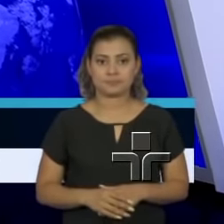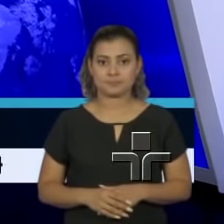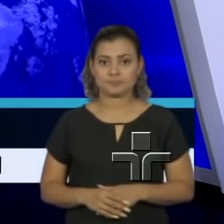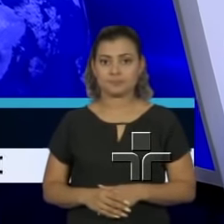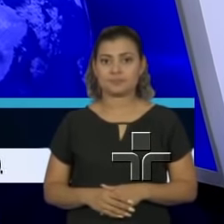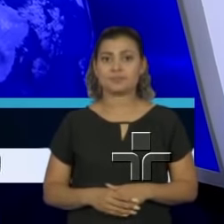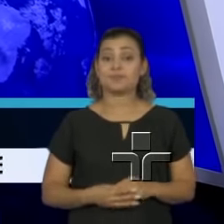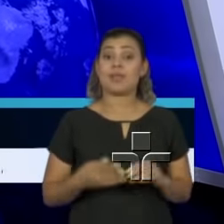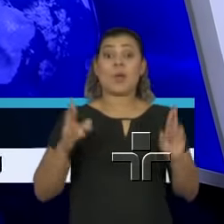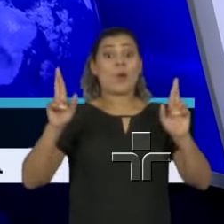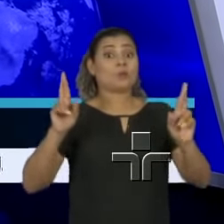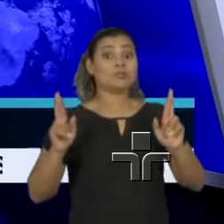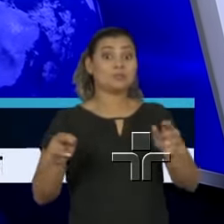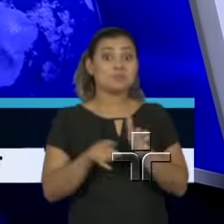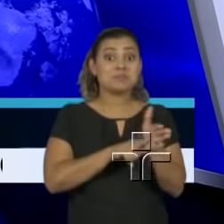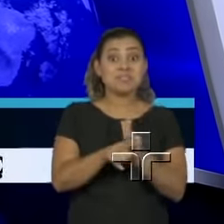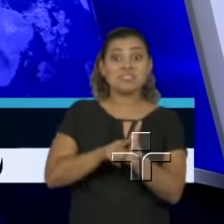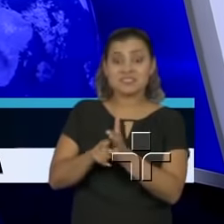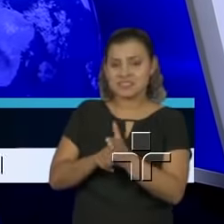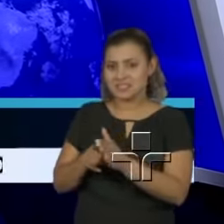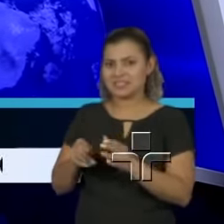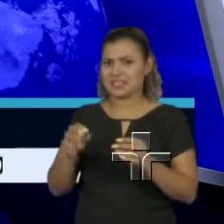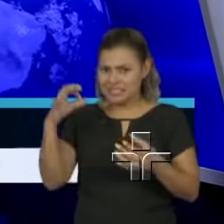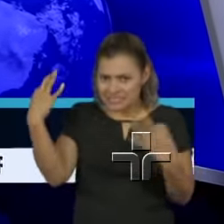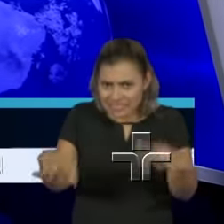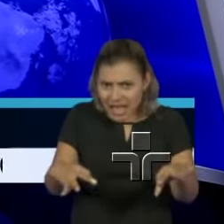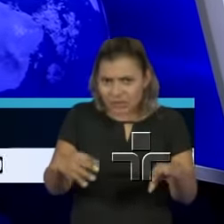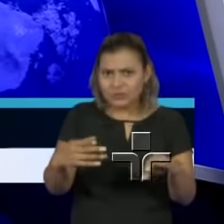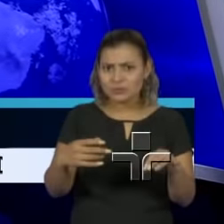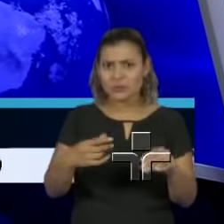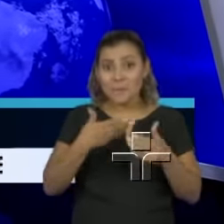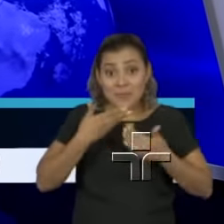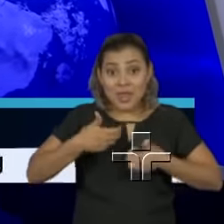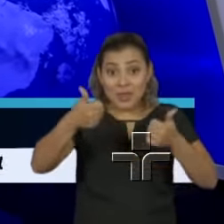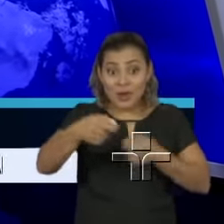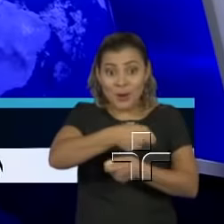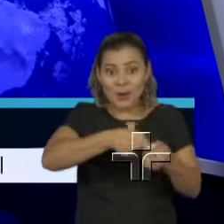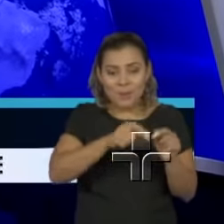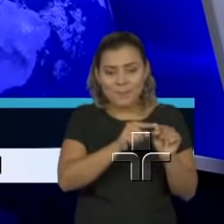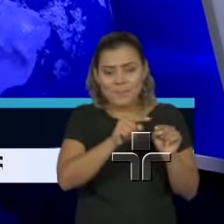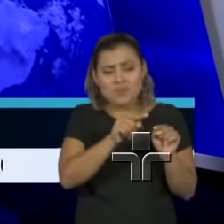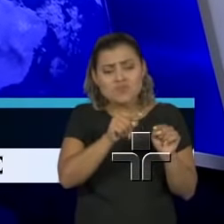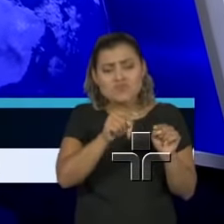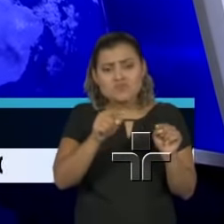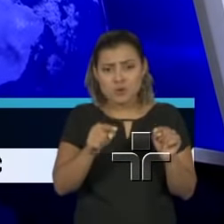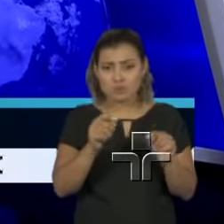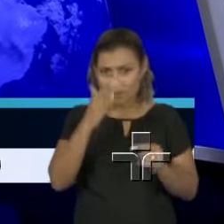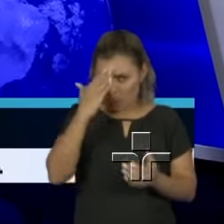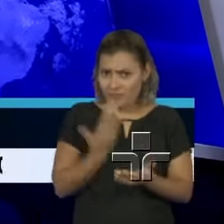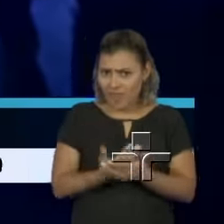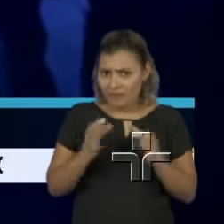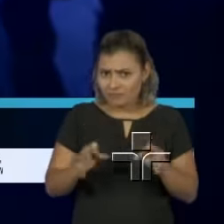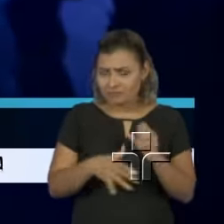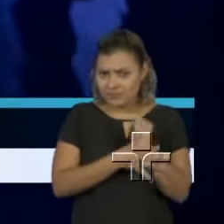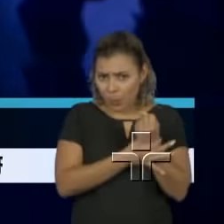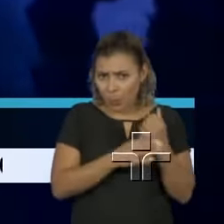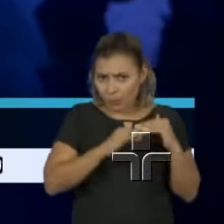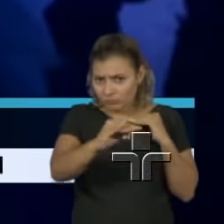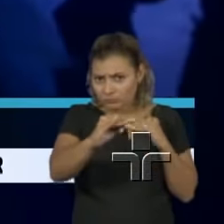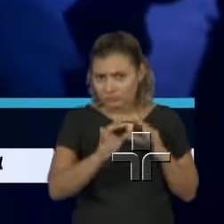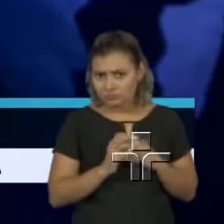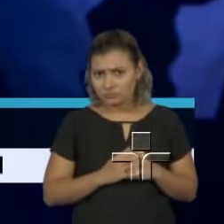Fausto, os otimistas da pesquisa, eles estão certos? Esse sinal de melhora da economia, ele é confiável, é